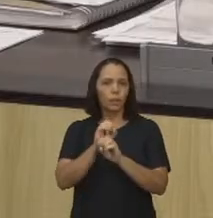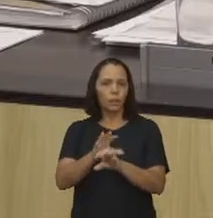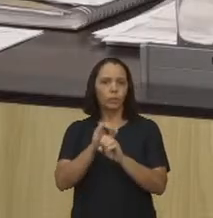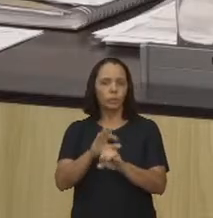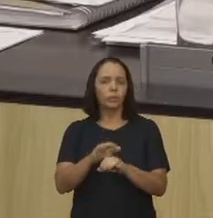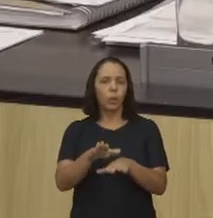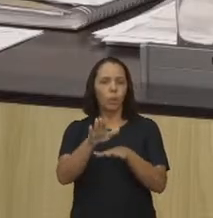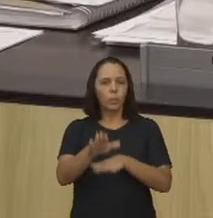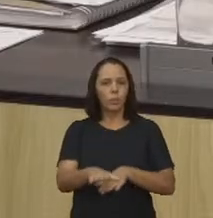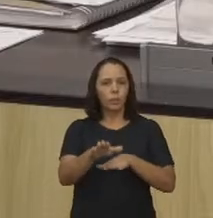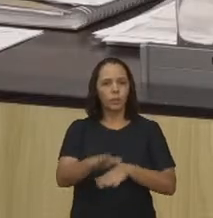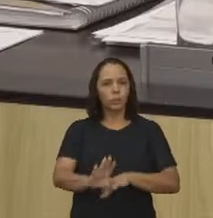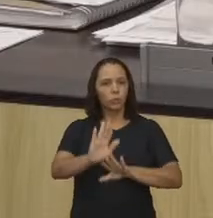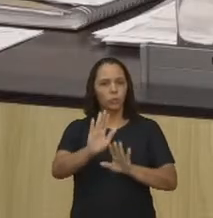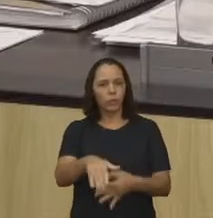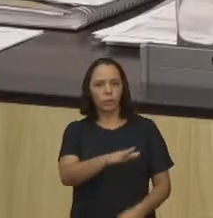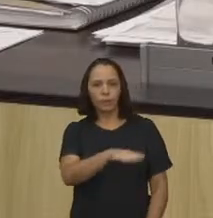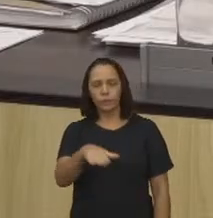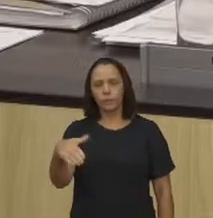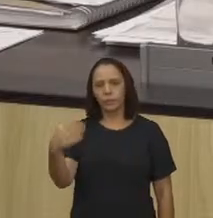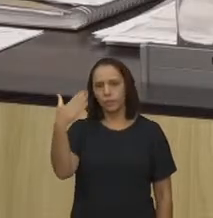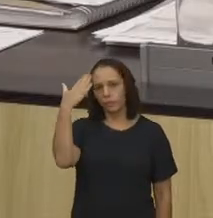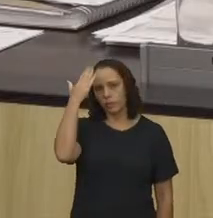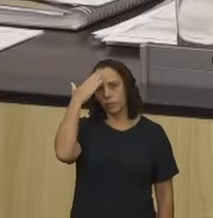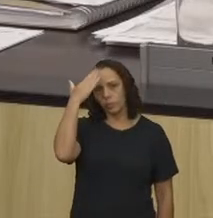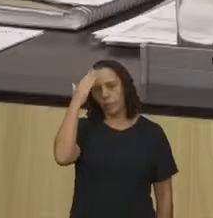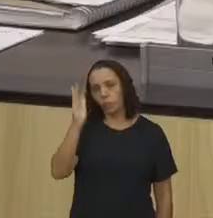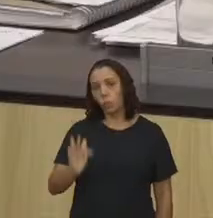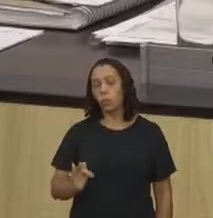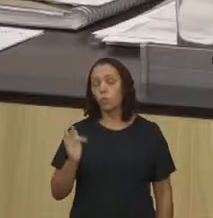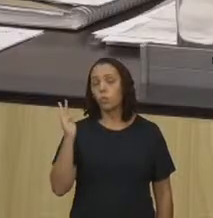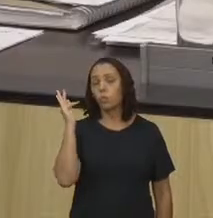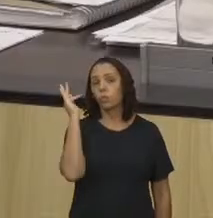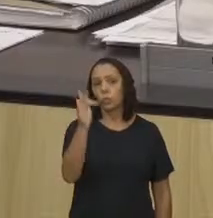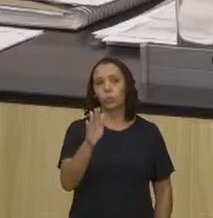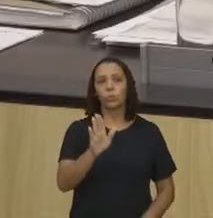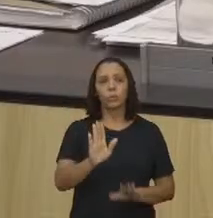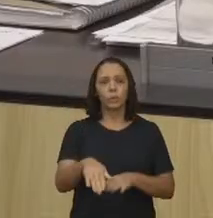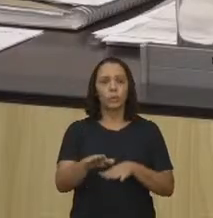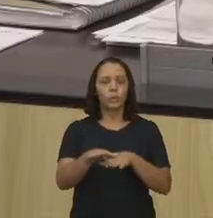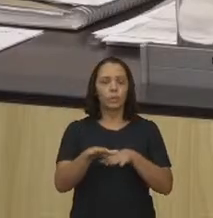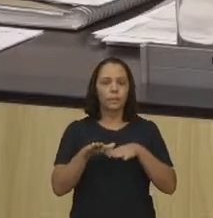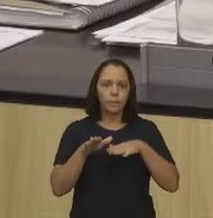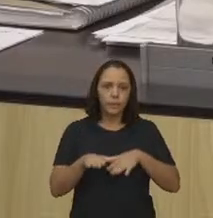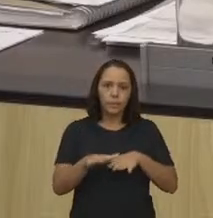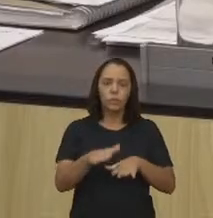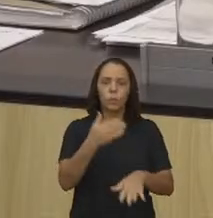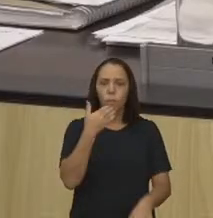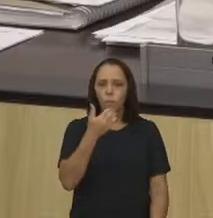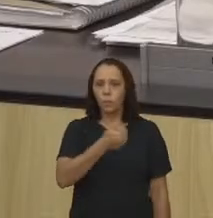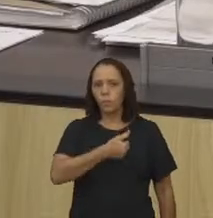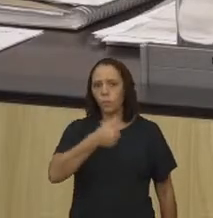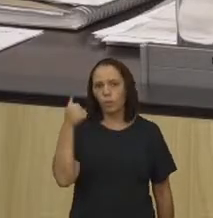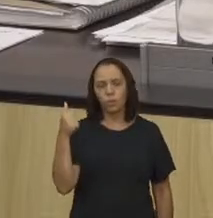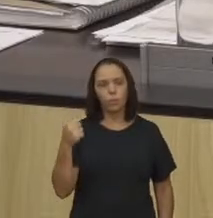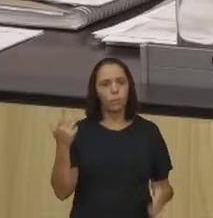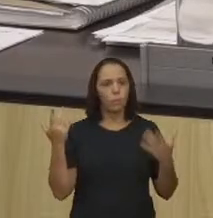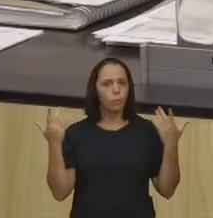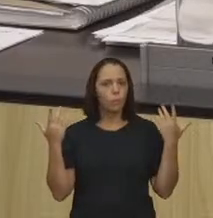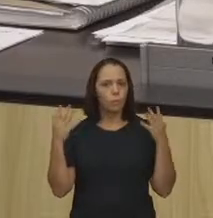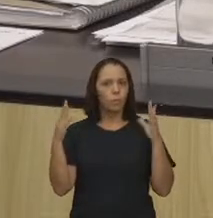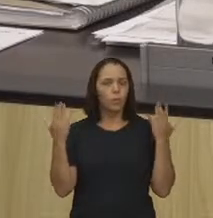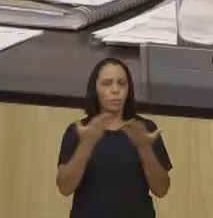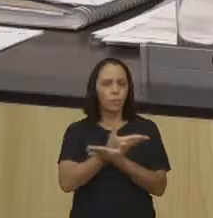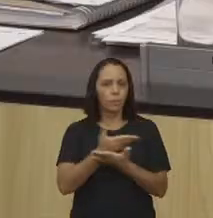trânsito já desde pequeno, nós teremos um trânsito muito melhor no futuro. Então, parabéns a vocês que são idealizadores de tudo